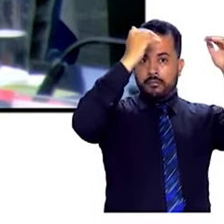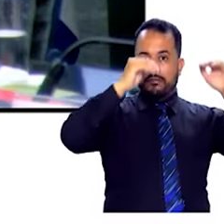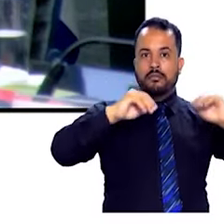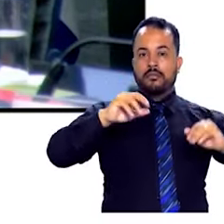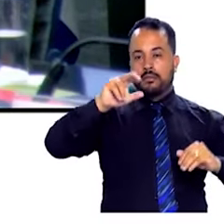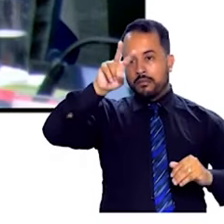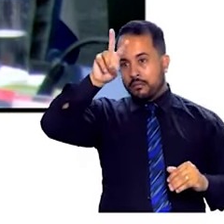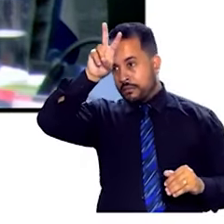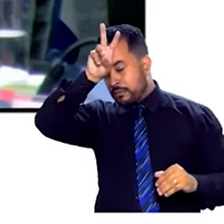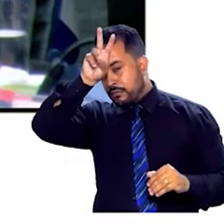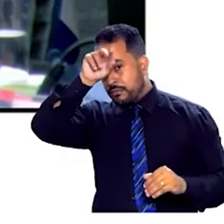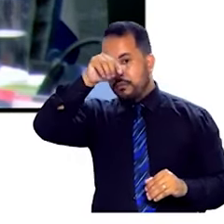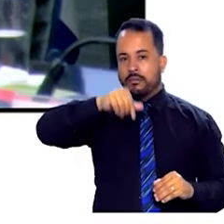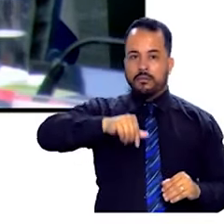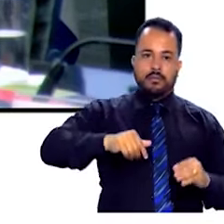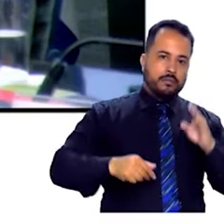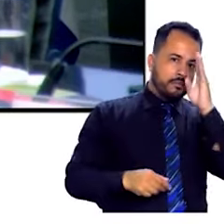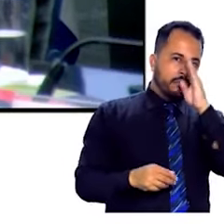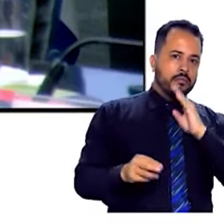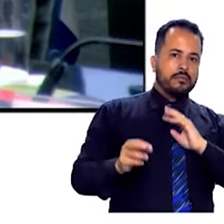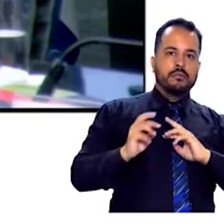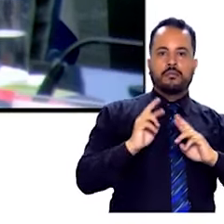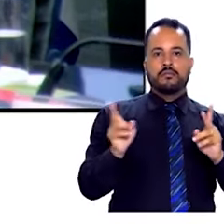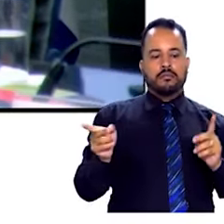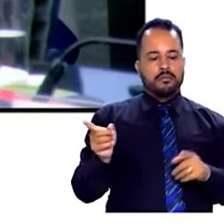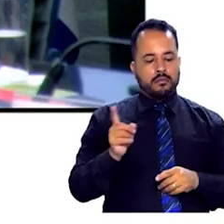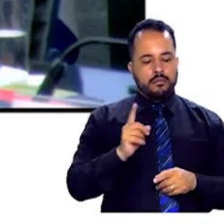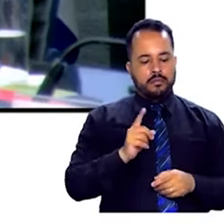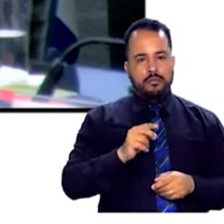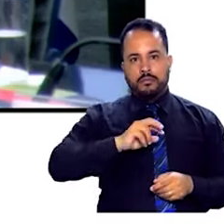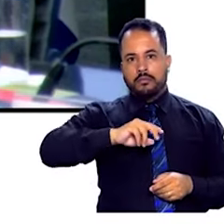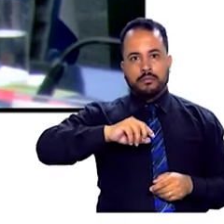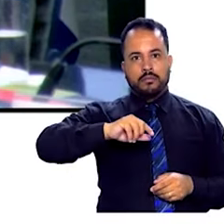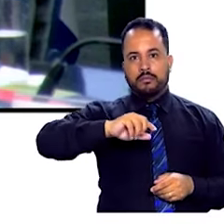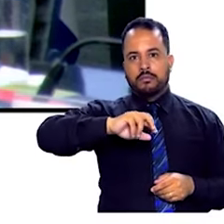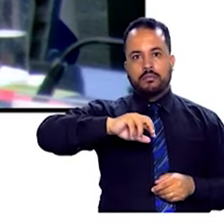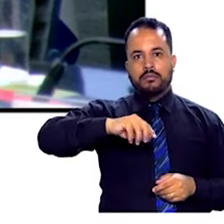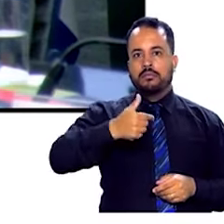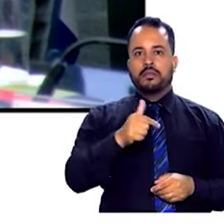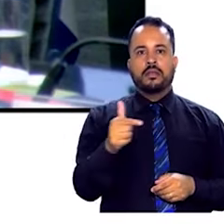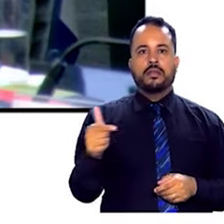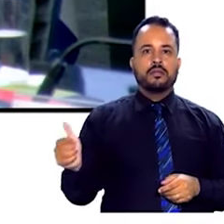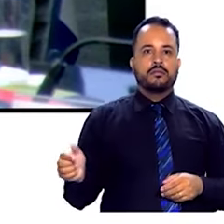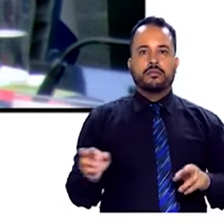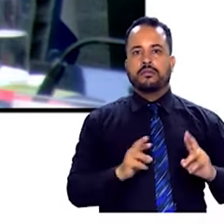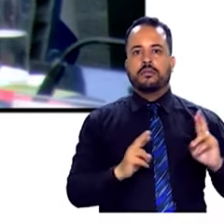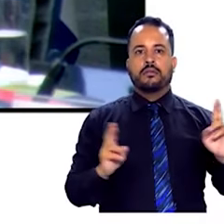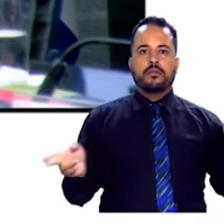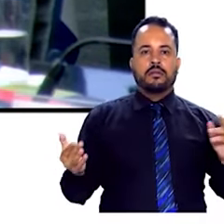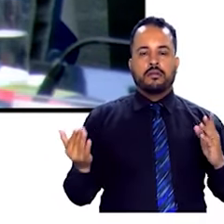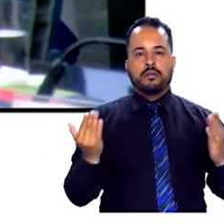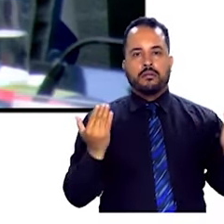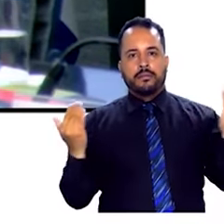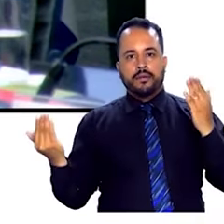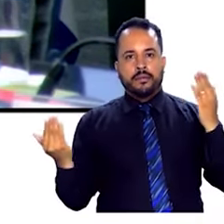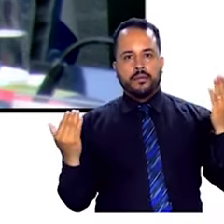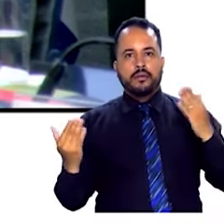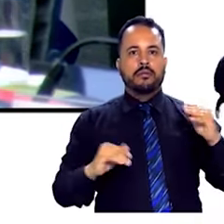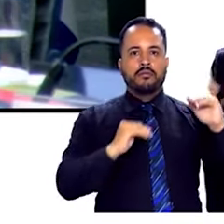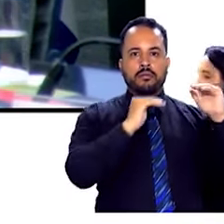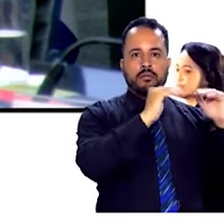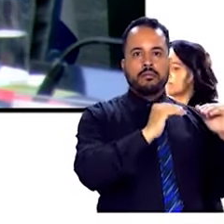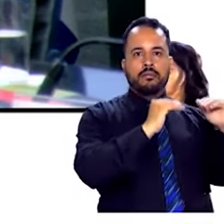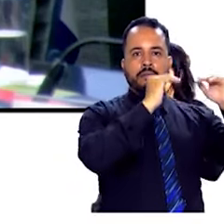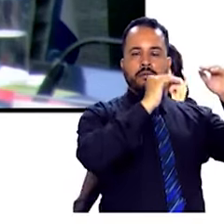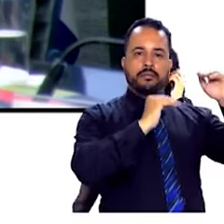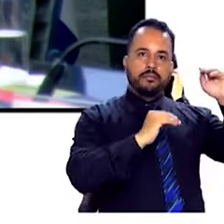Law Hum vamos olhar isso mais adiante comparando com a corte suprema do peru e a